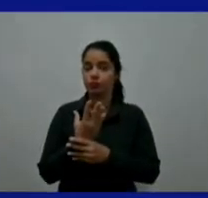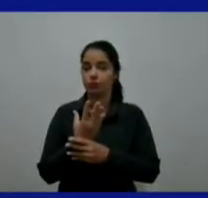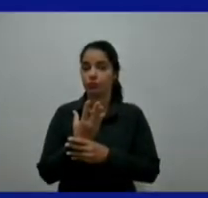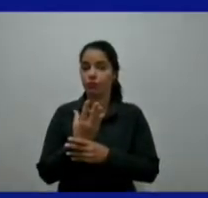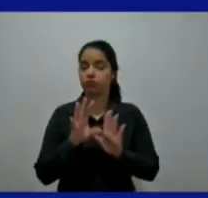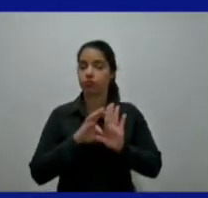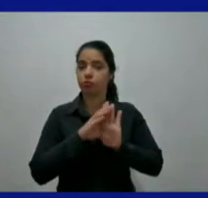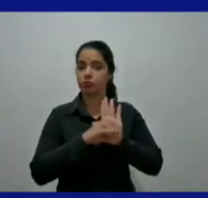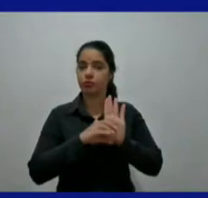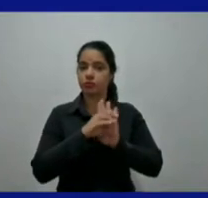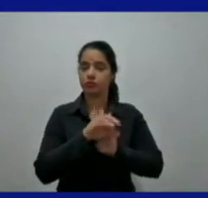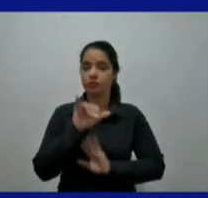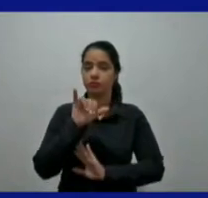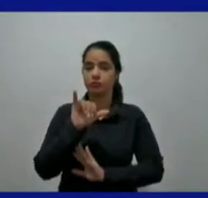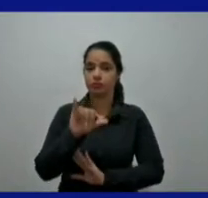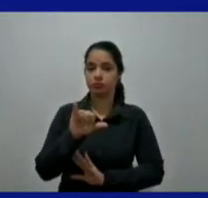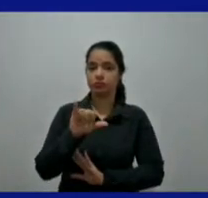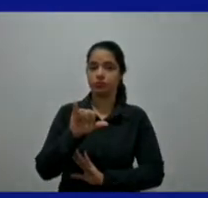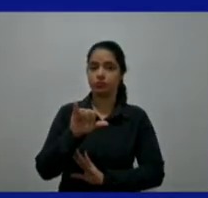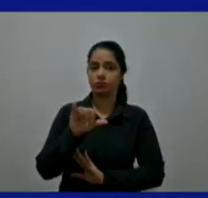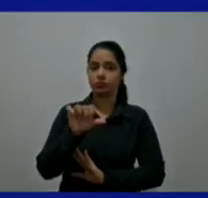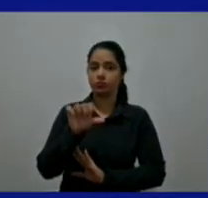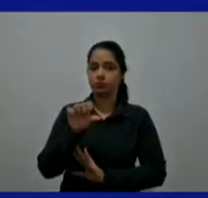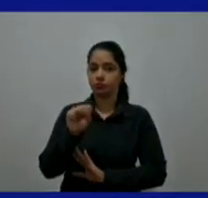um conceito muito simples,